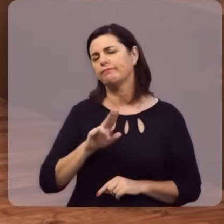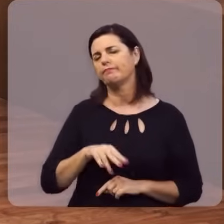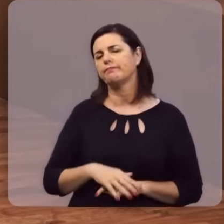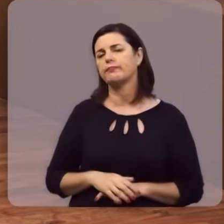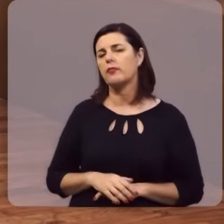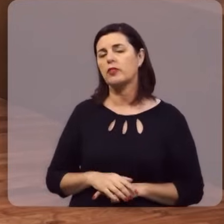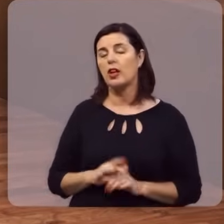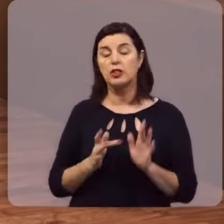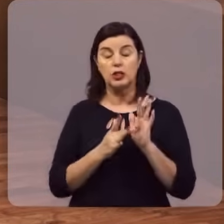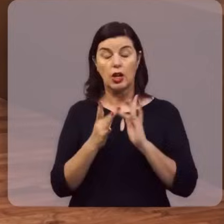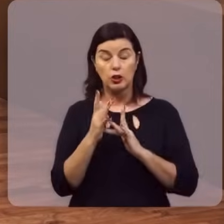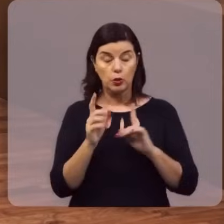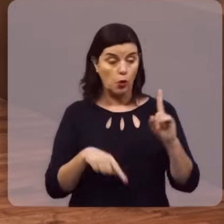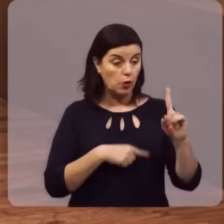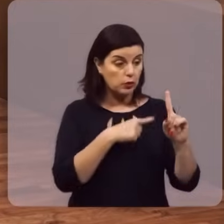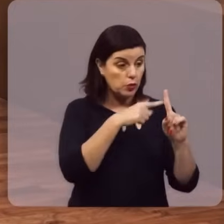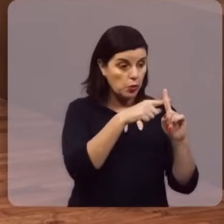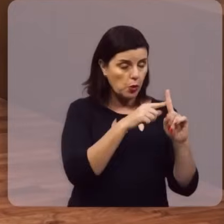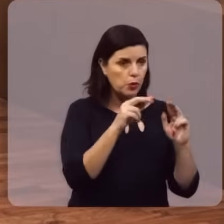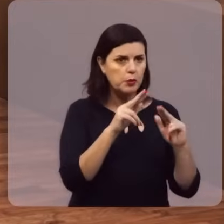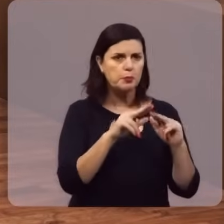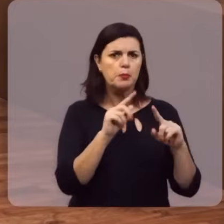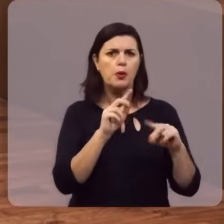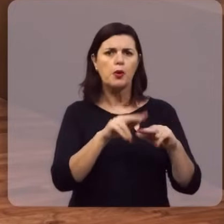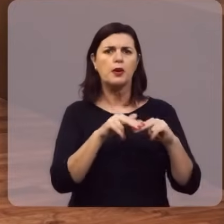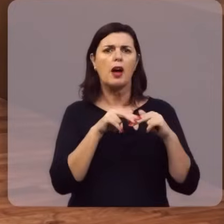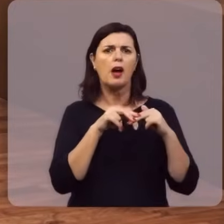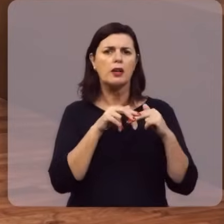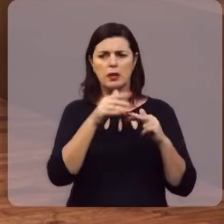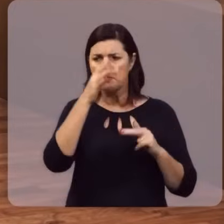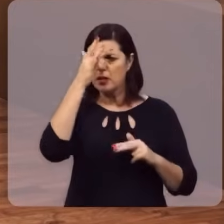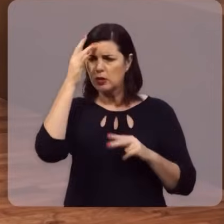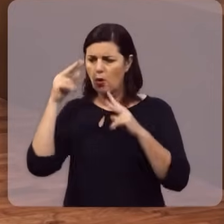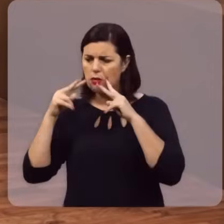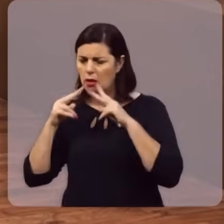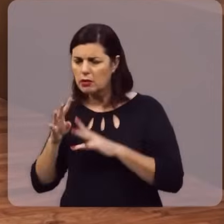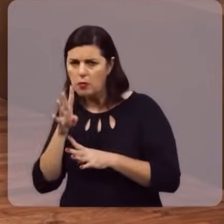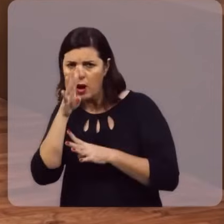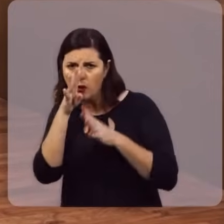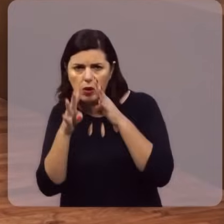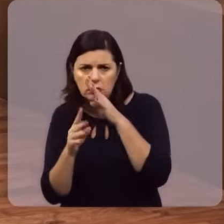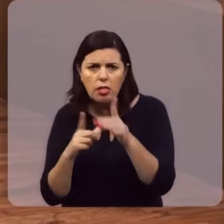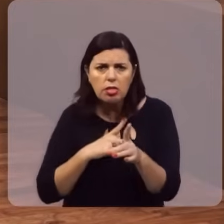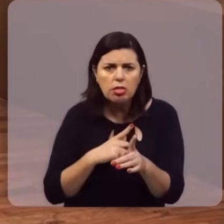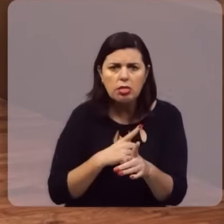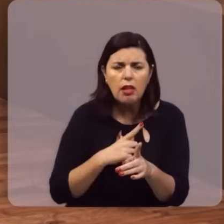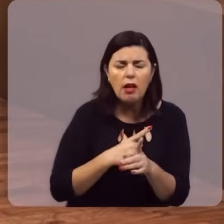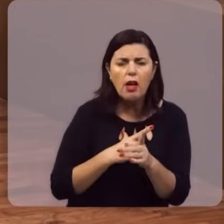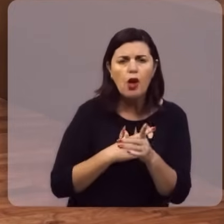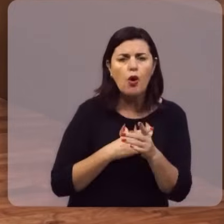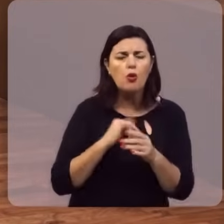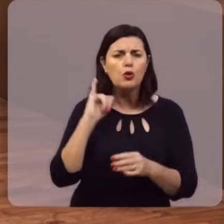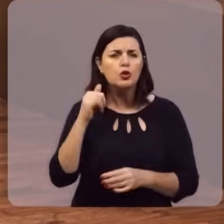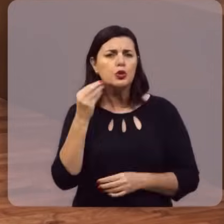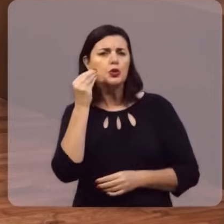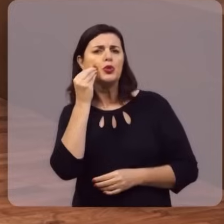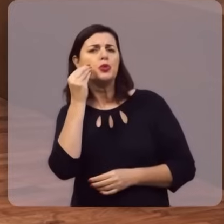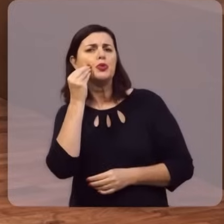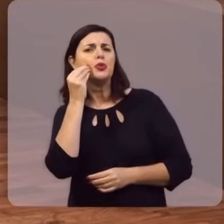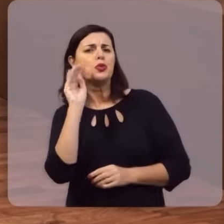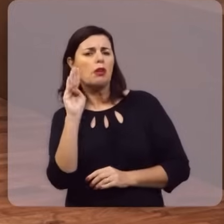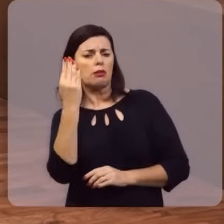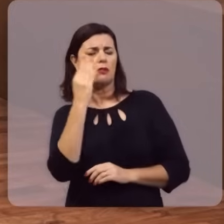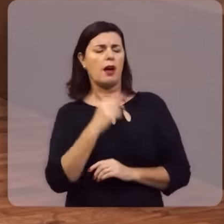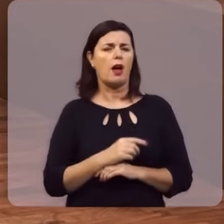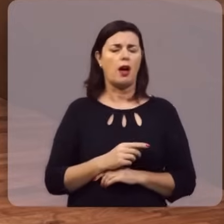não foi para Cruz Jesus porque o sinédrio contratou o testemunhos para acusado ou porque Judas o